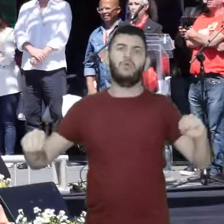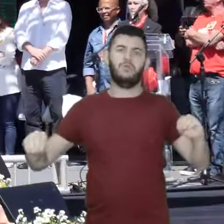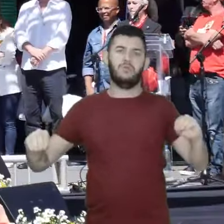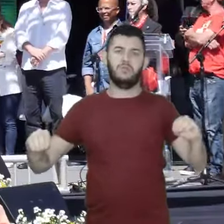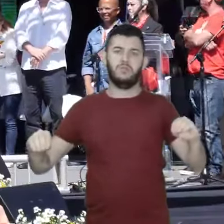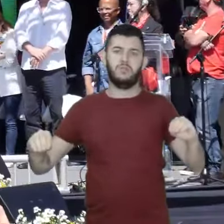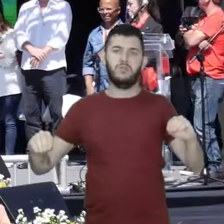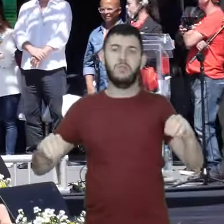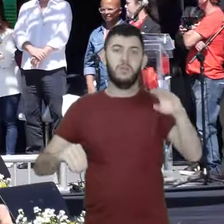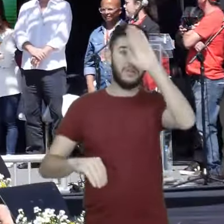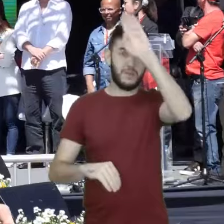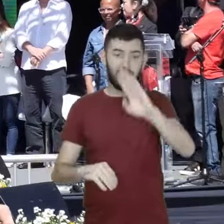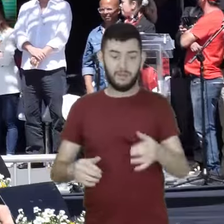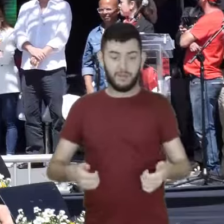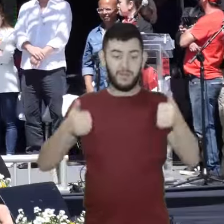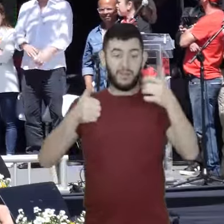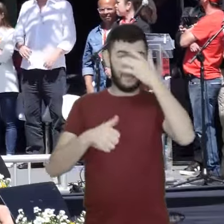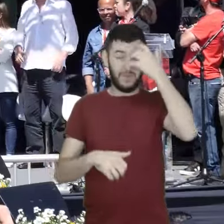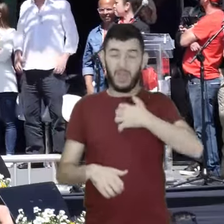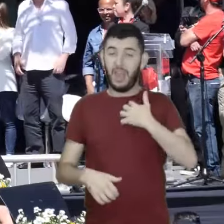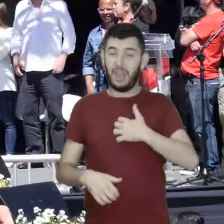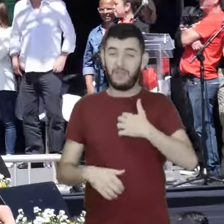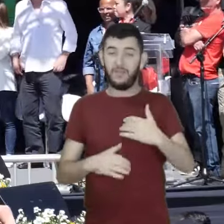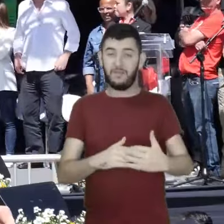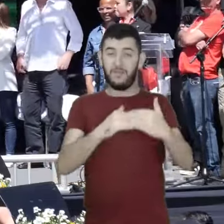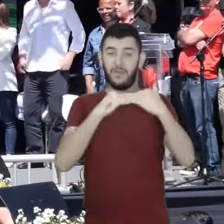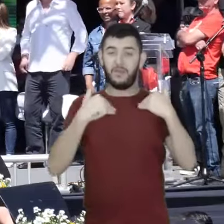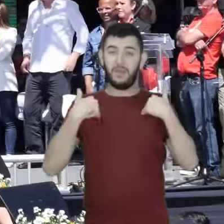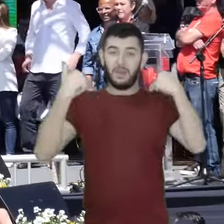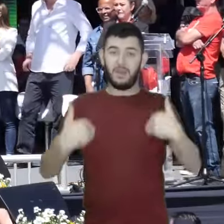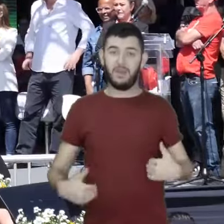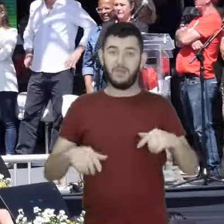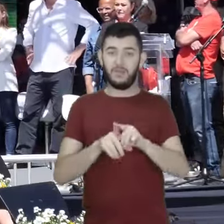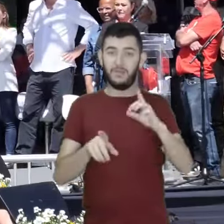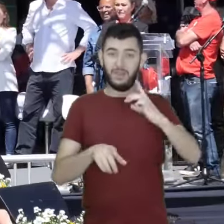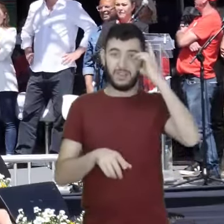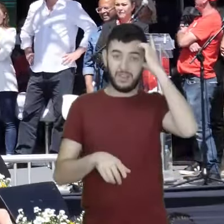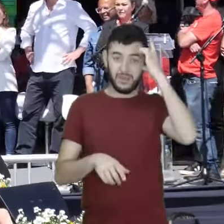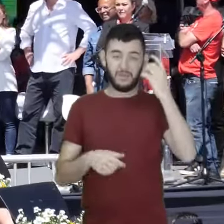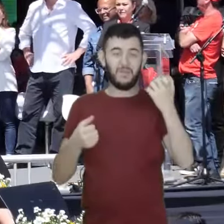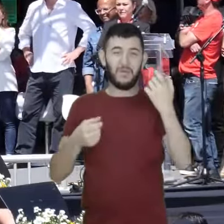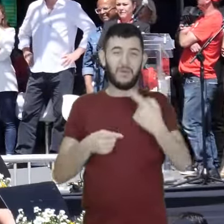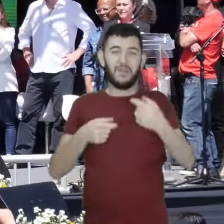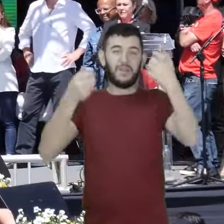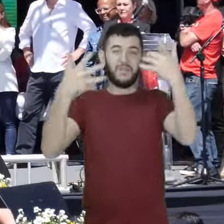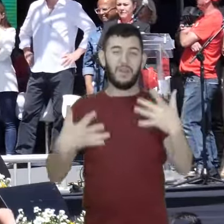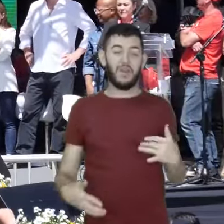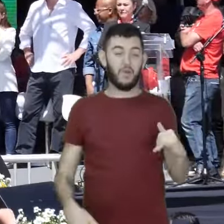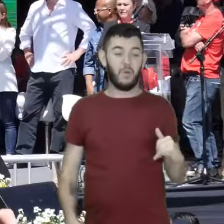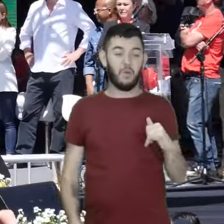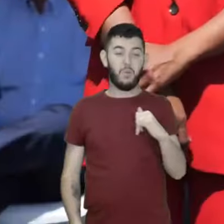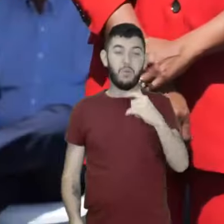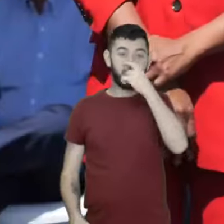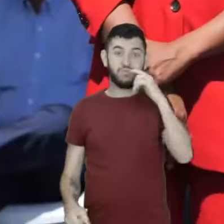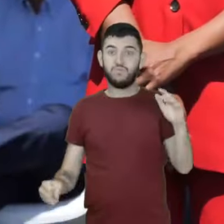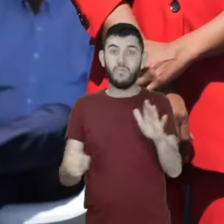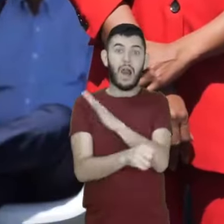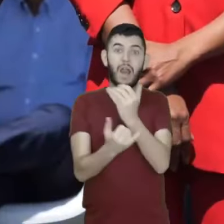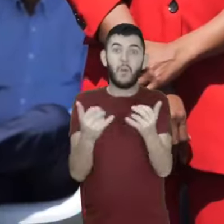Dilma, porque dizia, os aeroportos estão muito cheios, os aeroportos estão virando uma rodoviária. Olha, assim